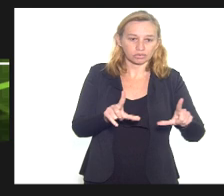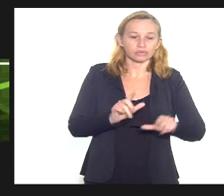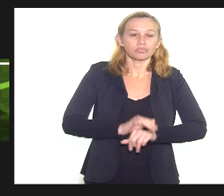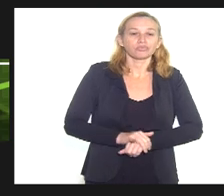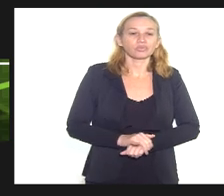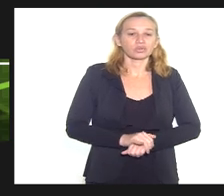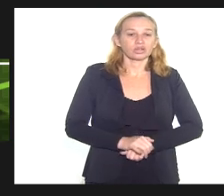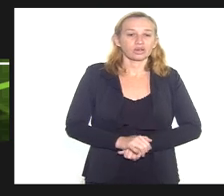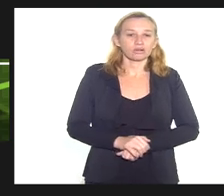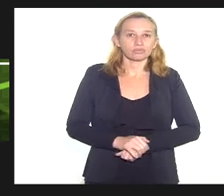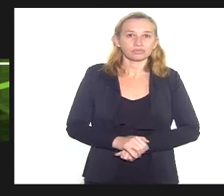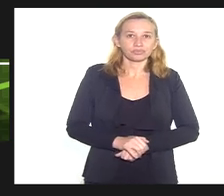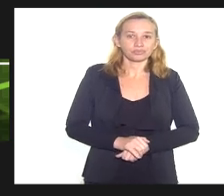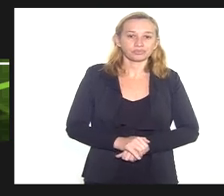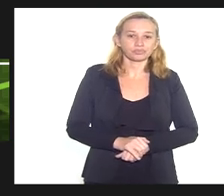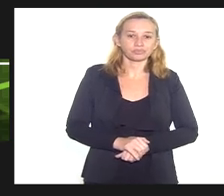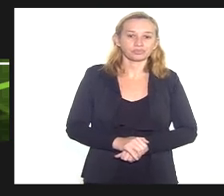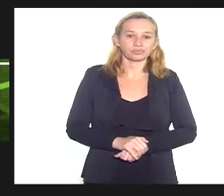Aline.